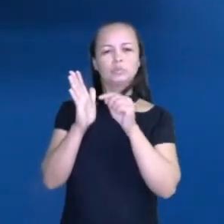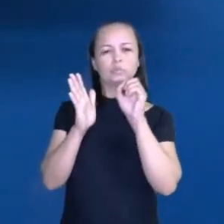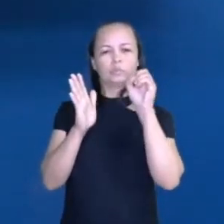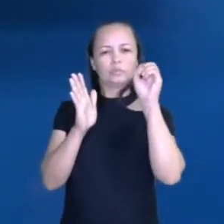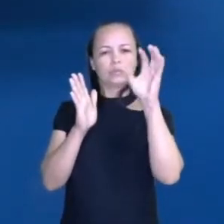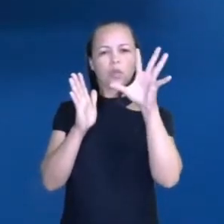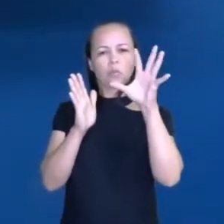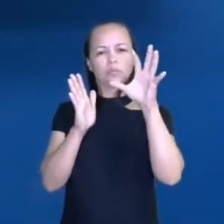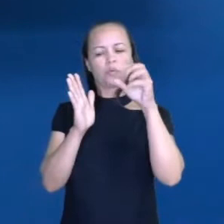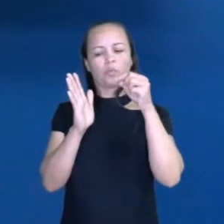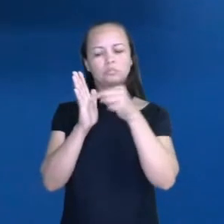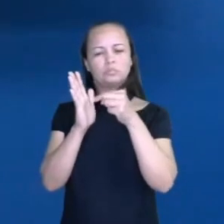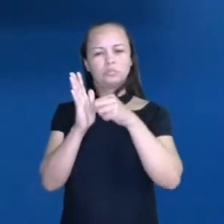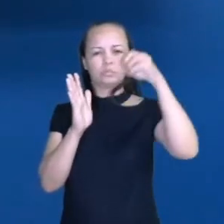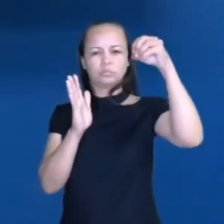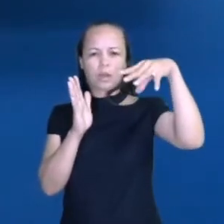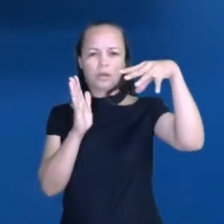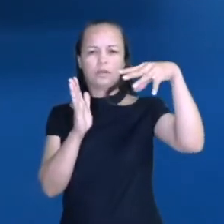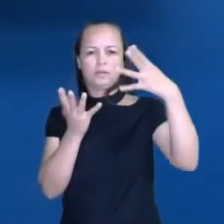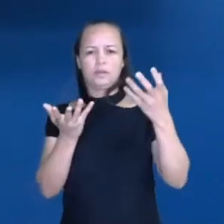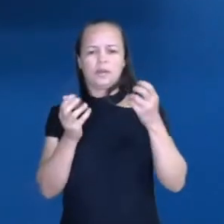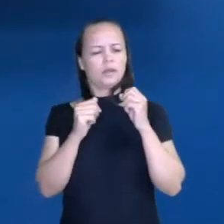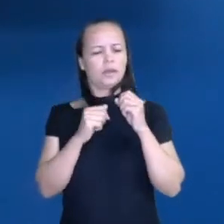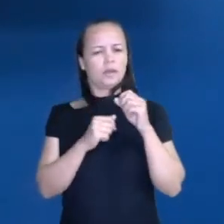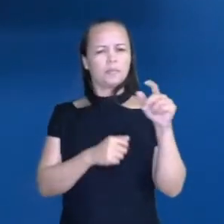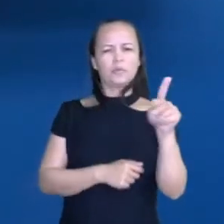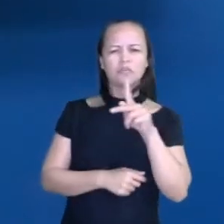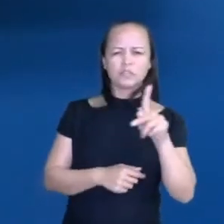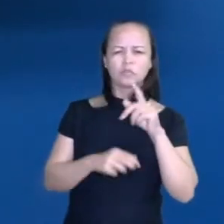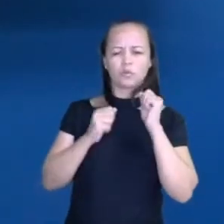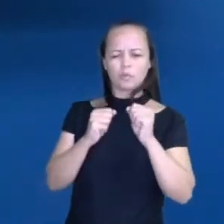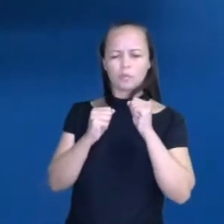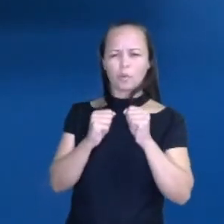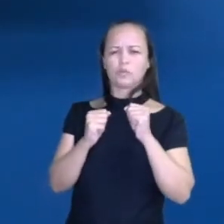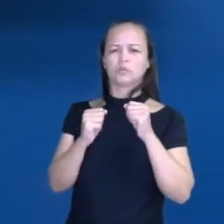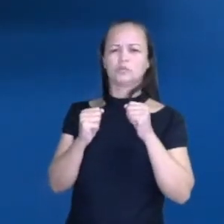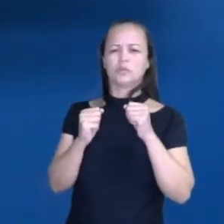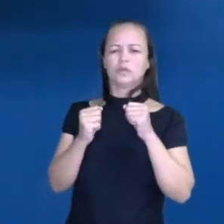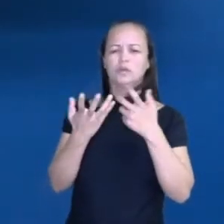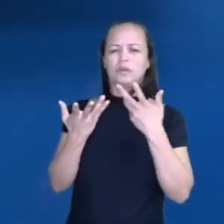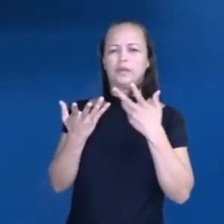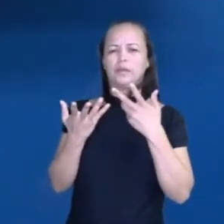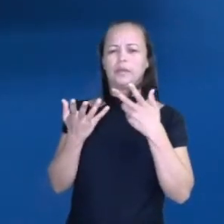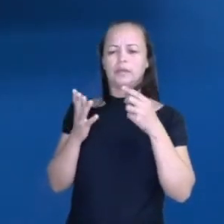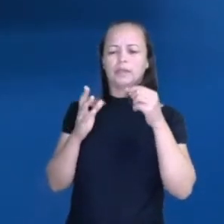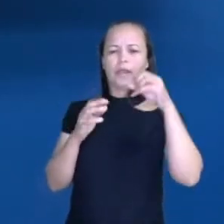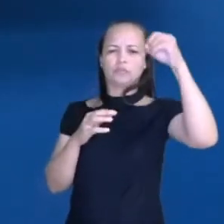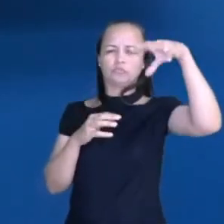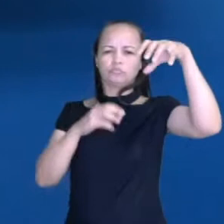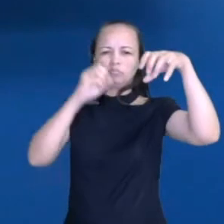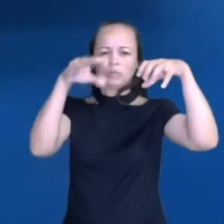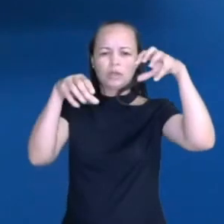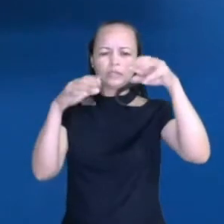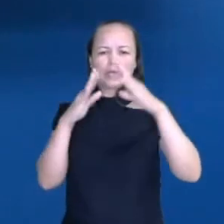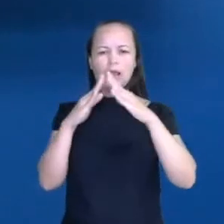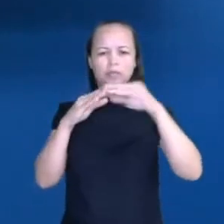porque eu posso ligar na minha casa todas as plantas podem é série pode